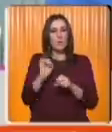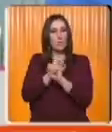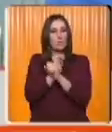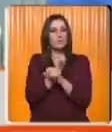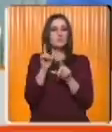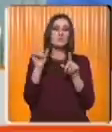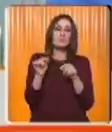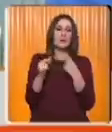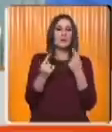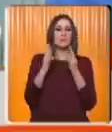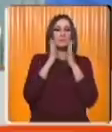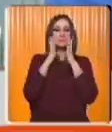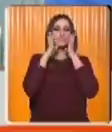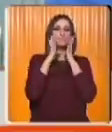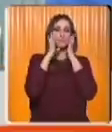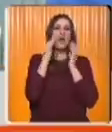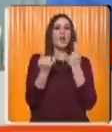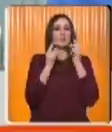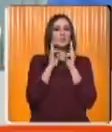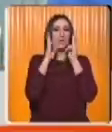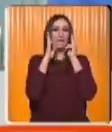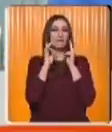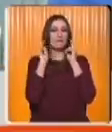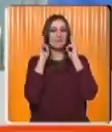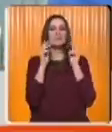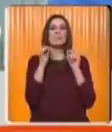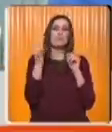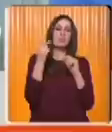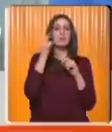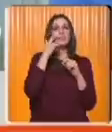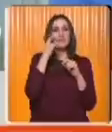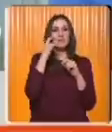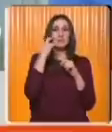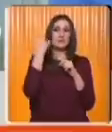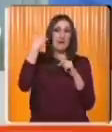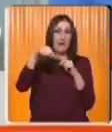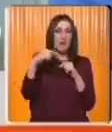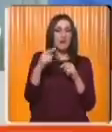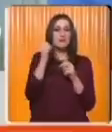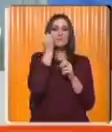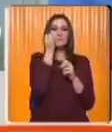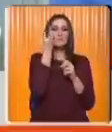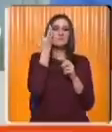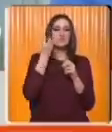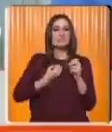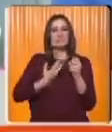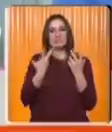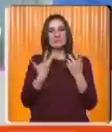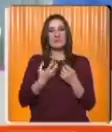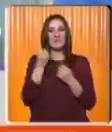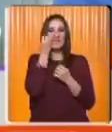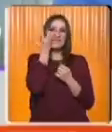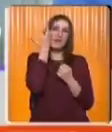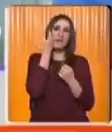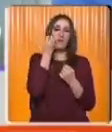juntamente com algumas raízes e mesmo dentes que ainda estão presentes, com infecções muito